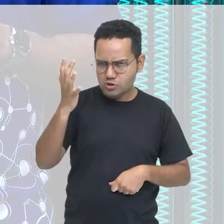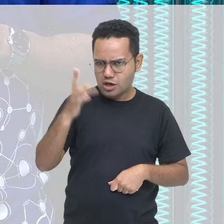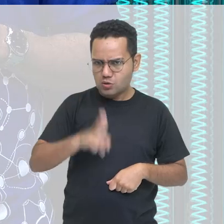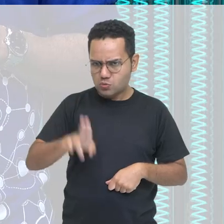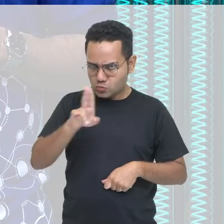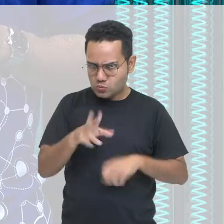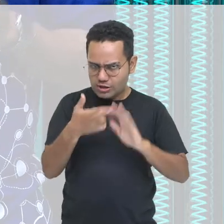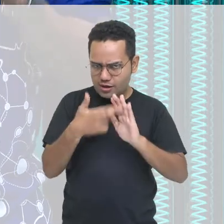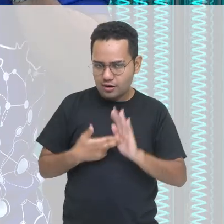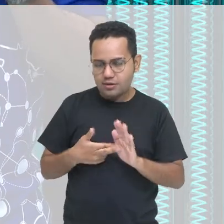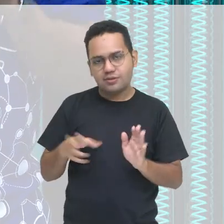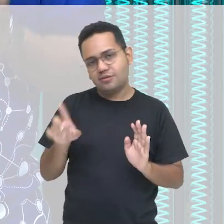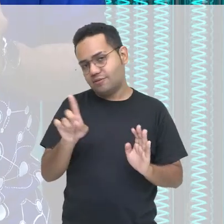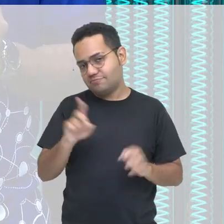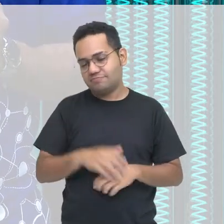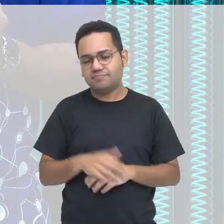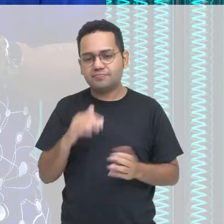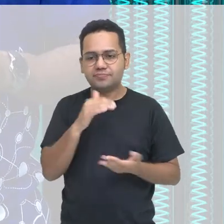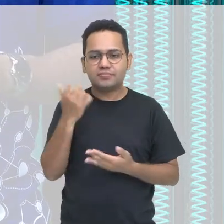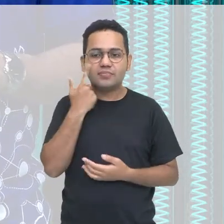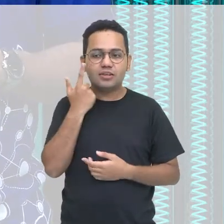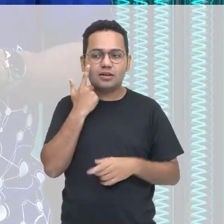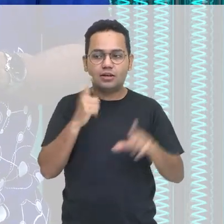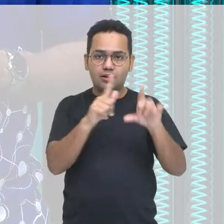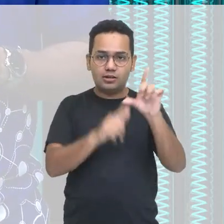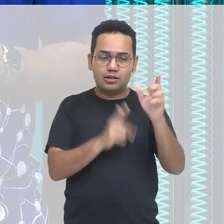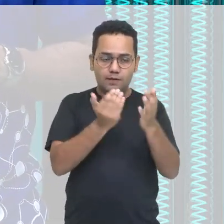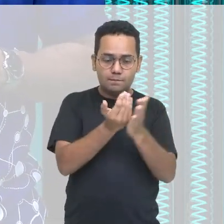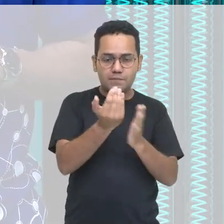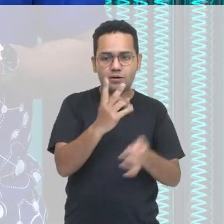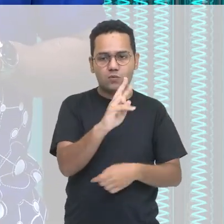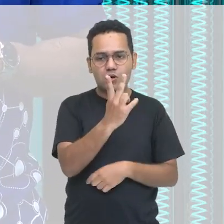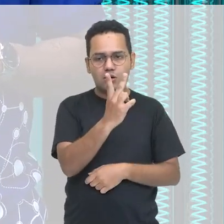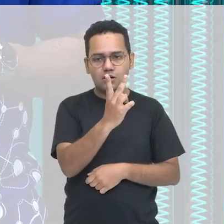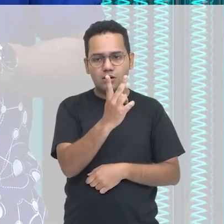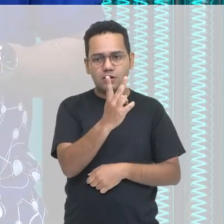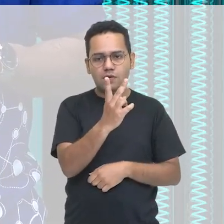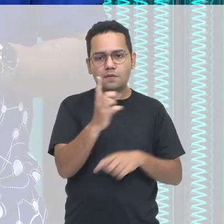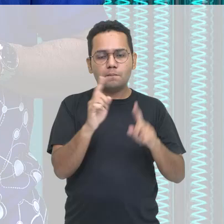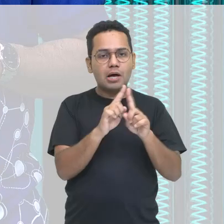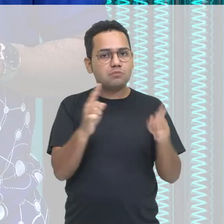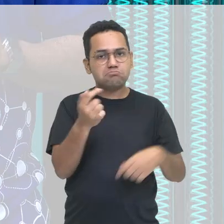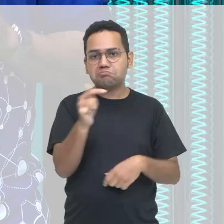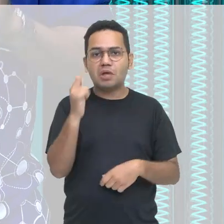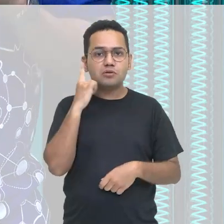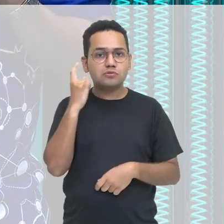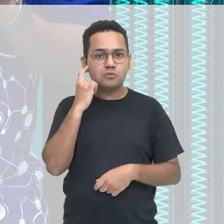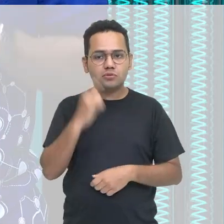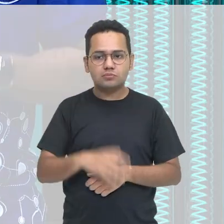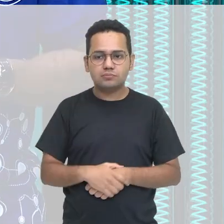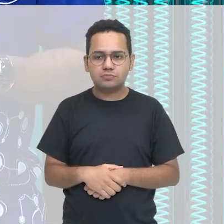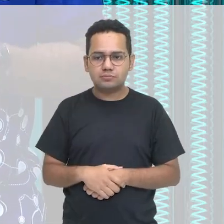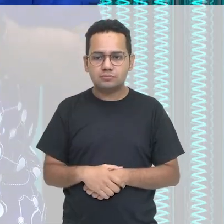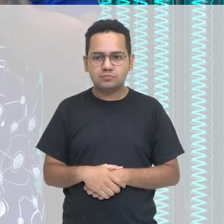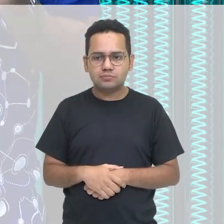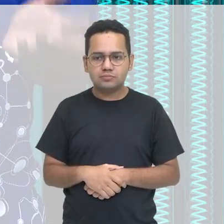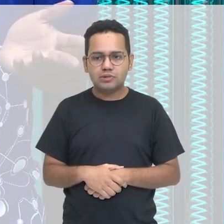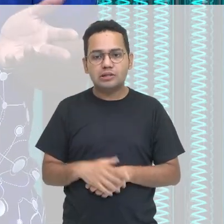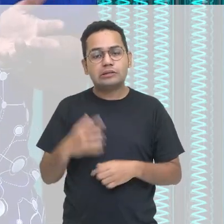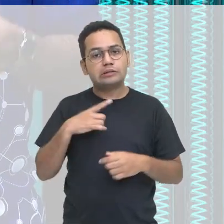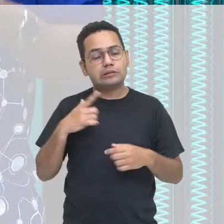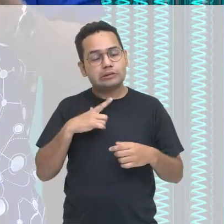essas palavrinhas aqui, ó, iniciam com H, mas não tem som, tá? Há